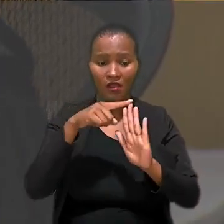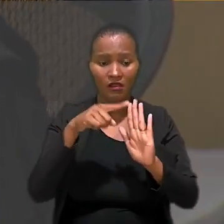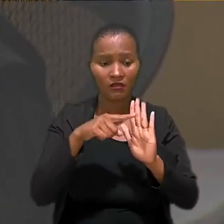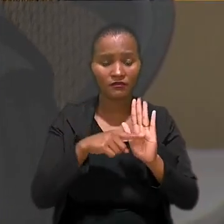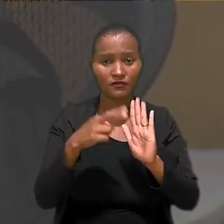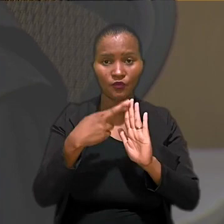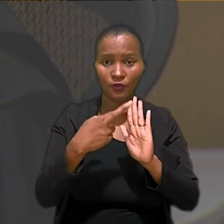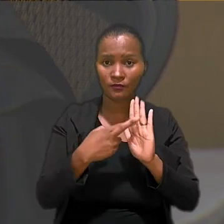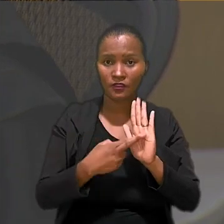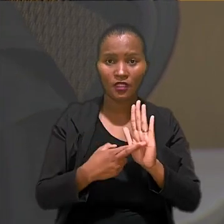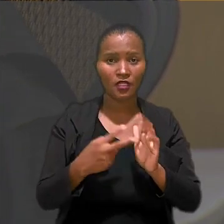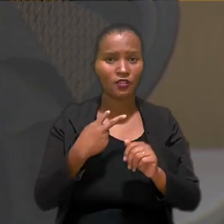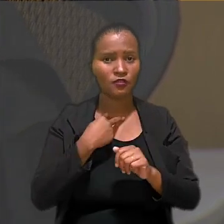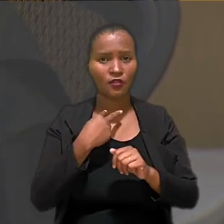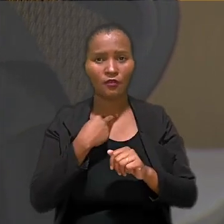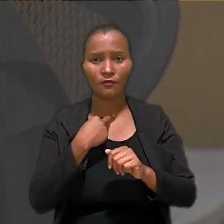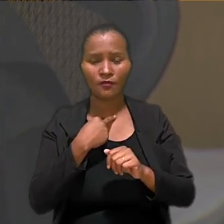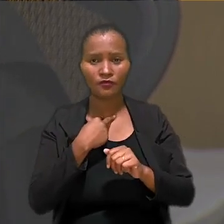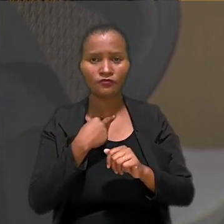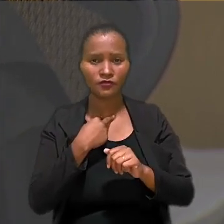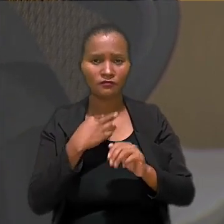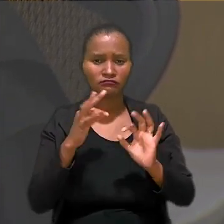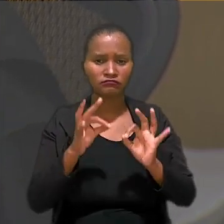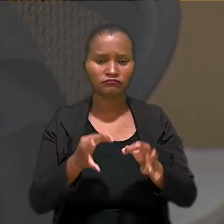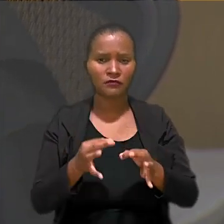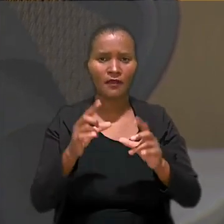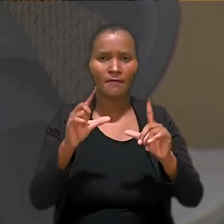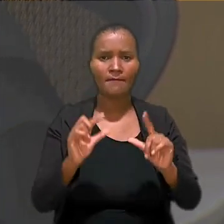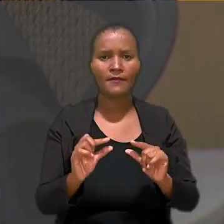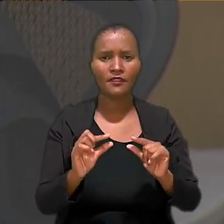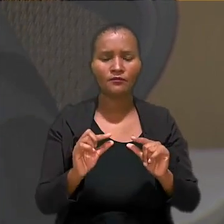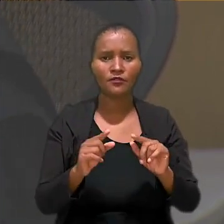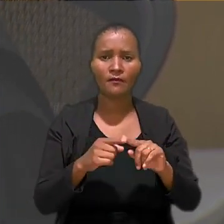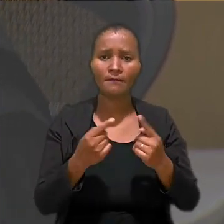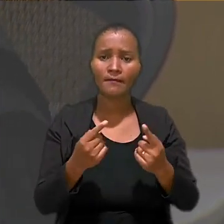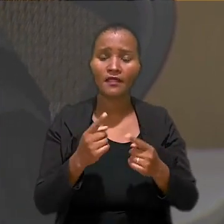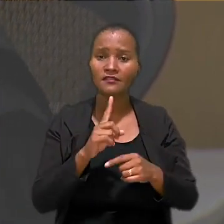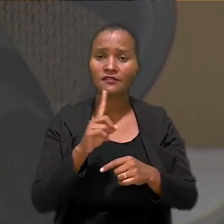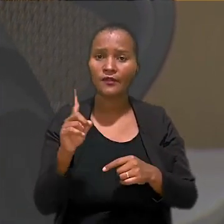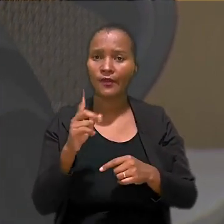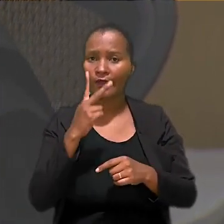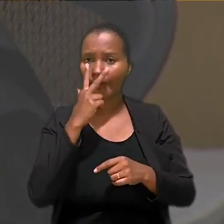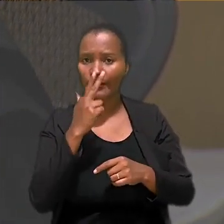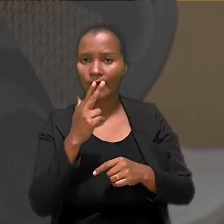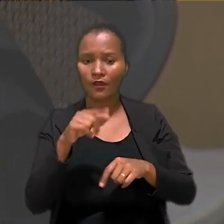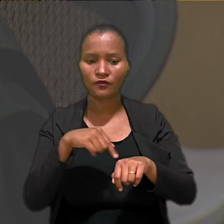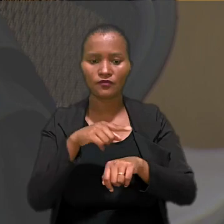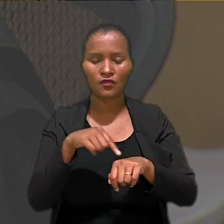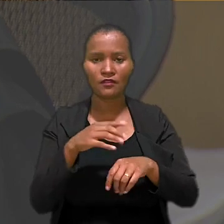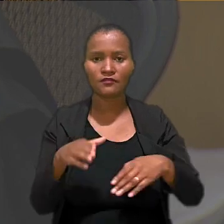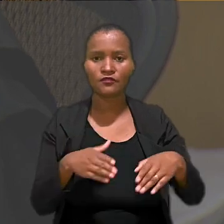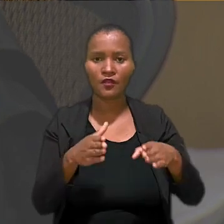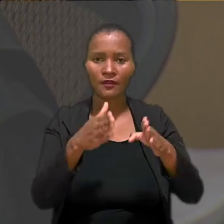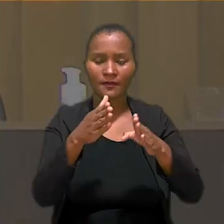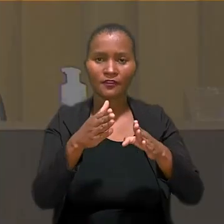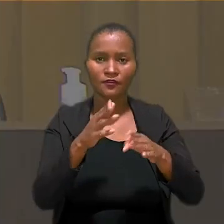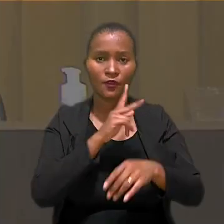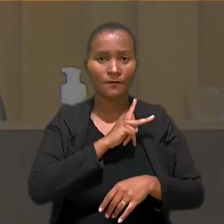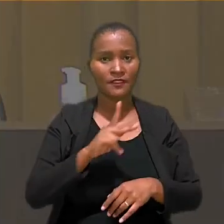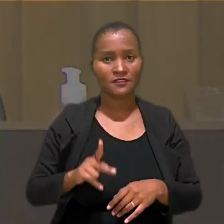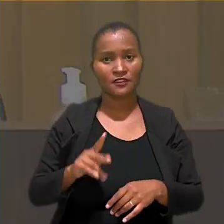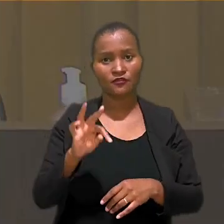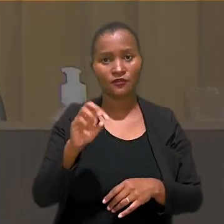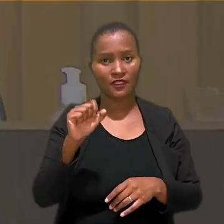cláusulas normativas não podem ferir um patamar civilizatório mínimo, mas esse não é o caso das horas de deslocamento.